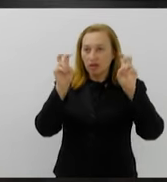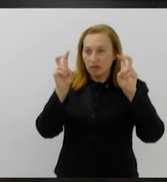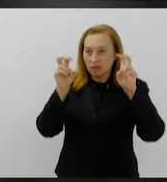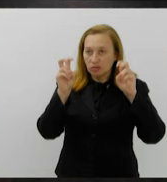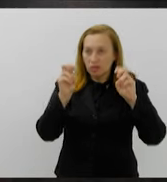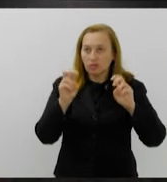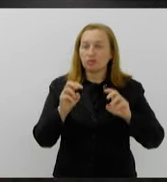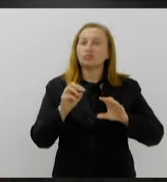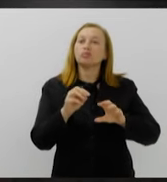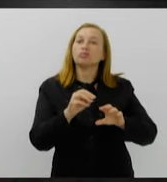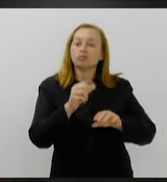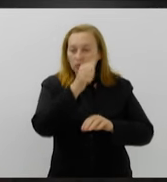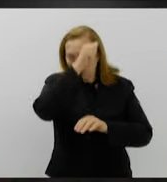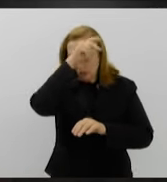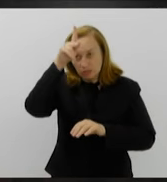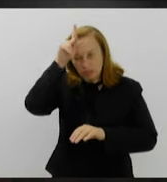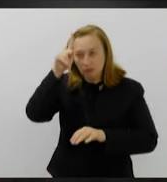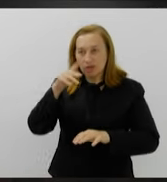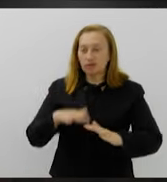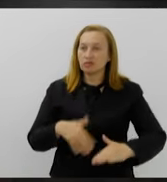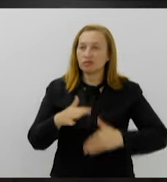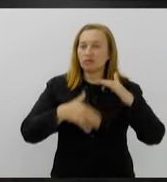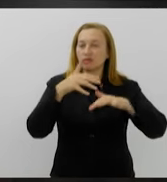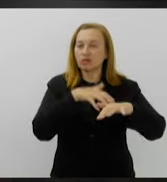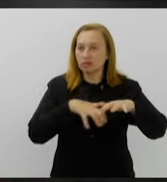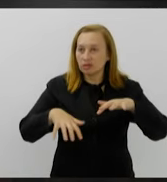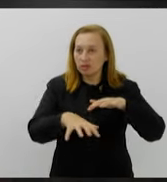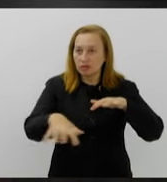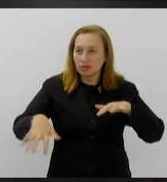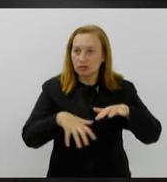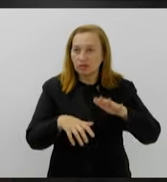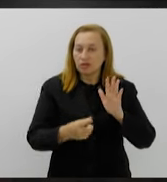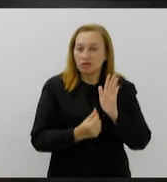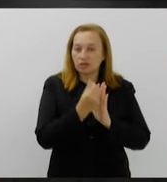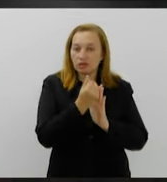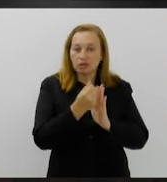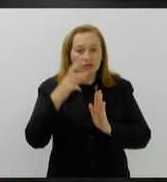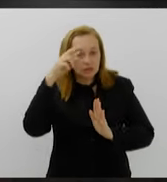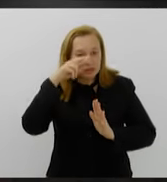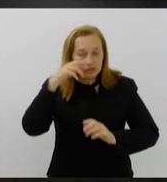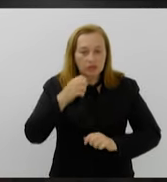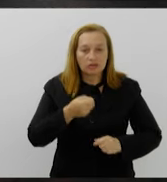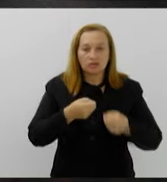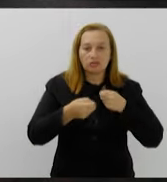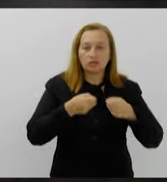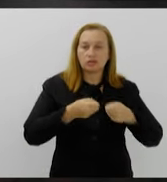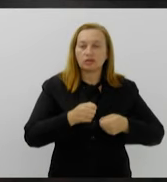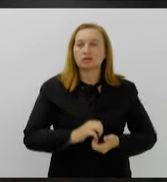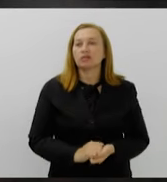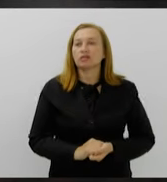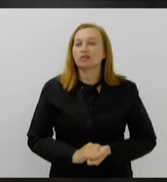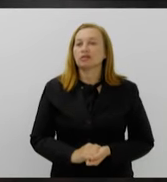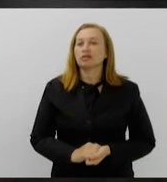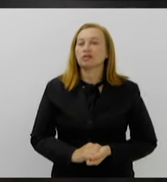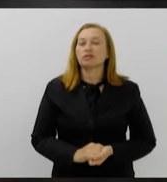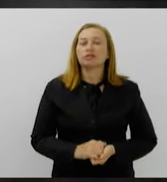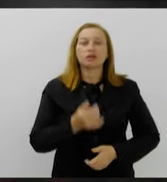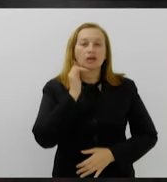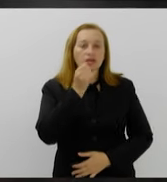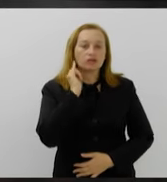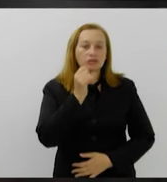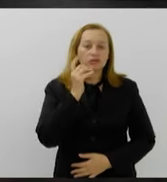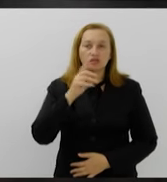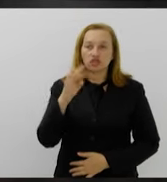desenvolvimento Regional favorável e de orçamento Finanças fiscalização financeira e controle favorável relatores Deputado Chico